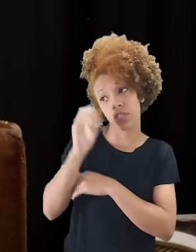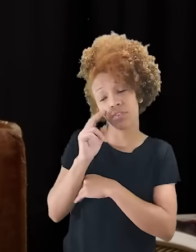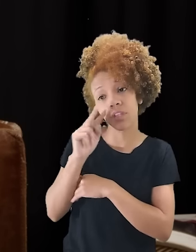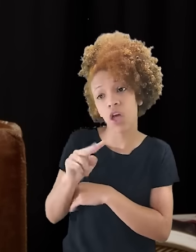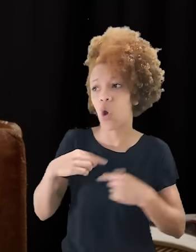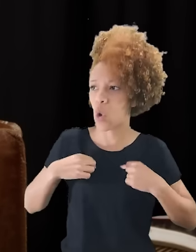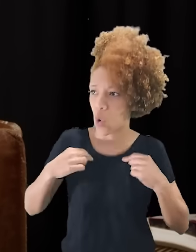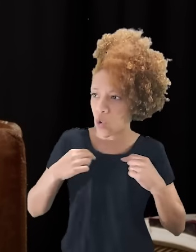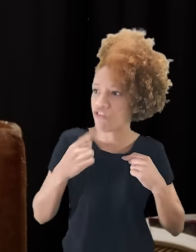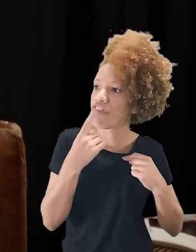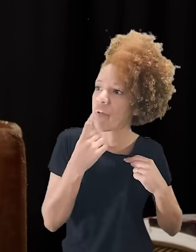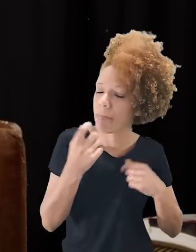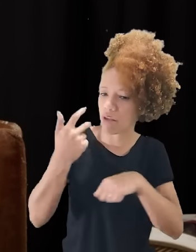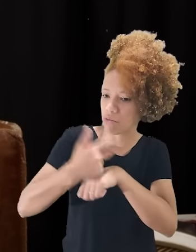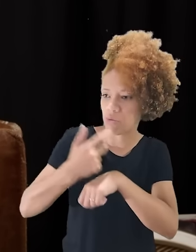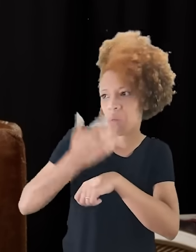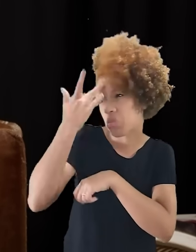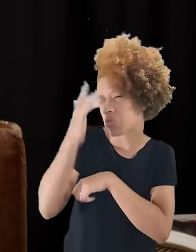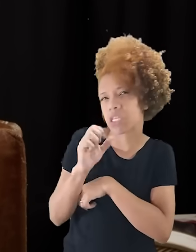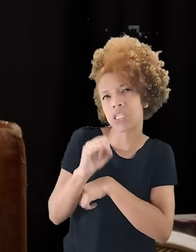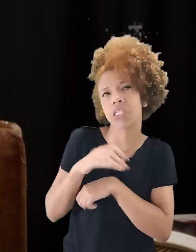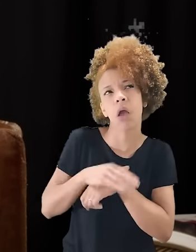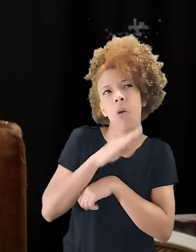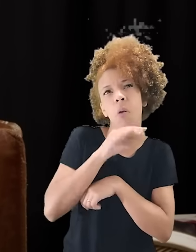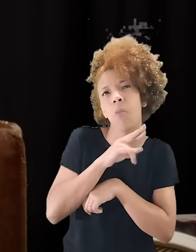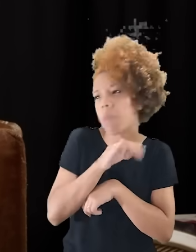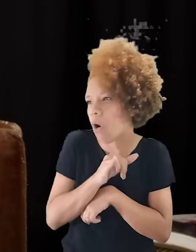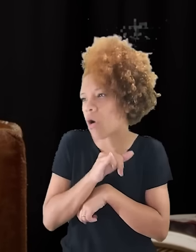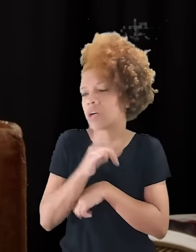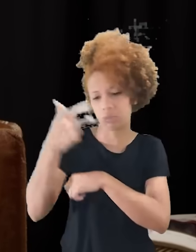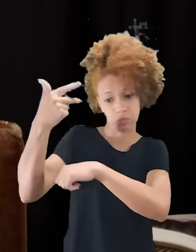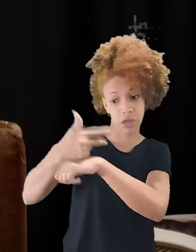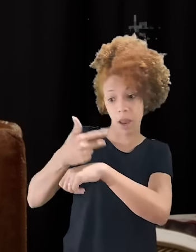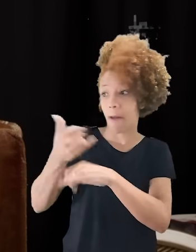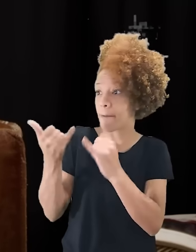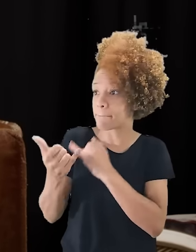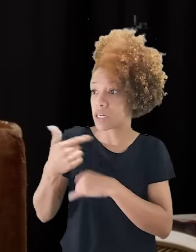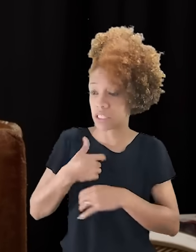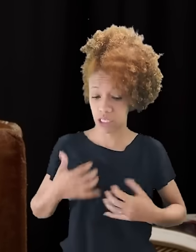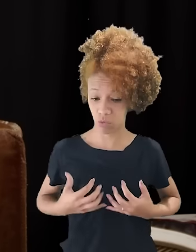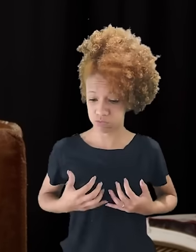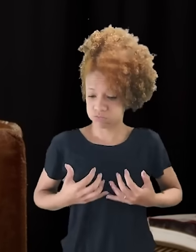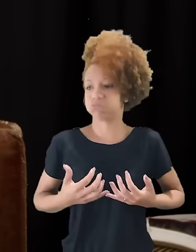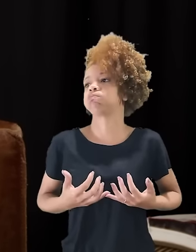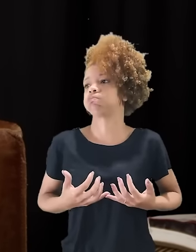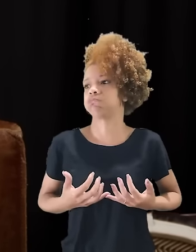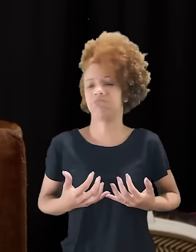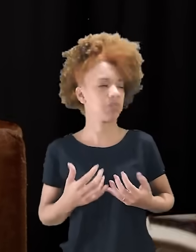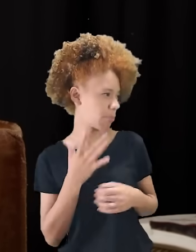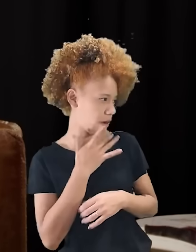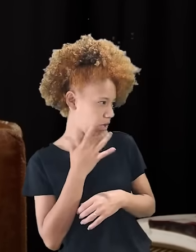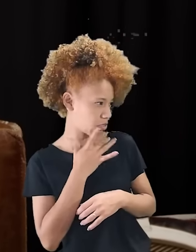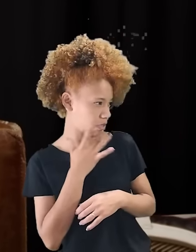eu tava com look vermelho e nesse vídeo eu não sei se foi o b se foi o ângulo pareceu que eu era uma paniquete mesmo tipo muito